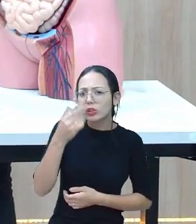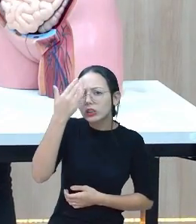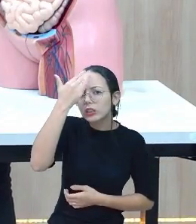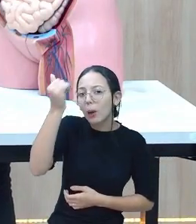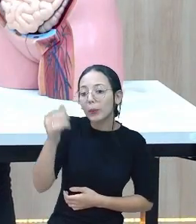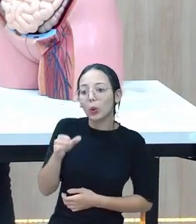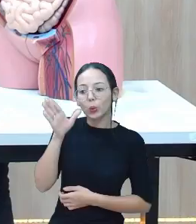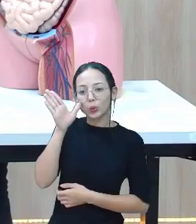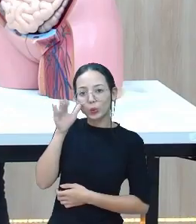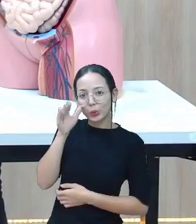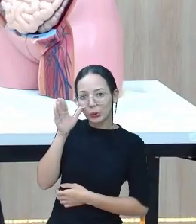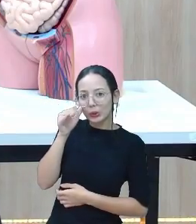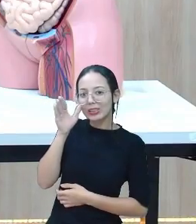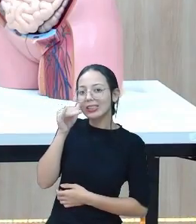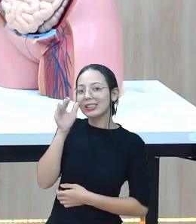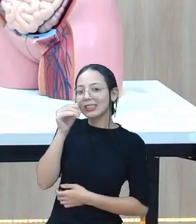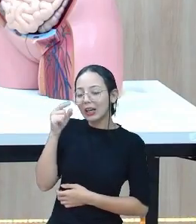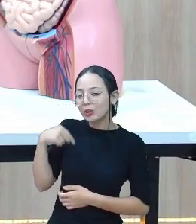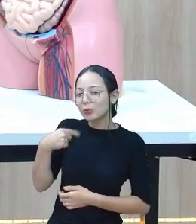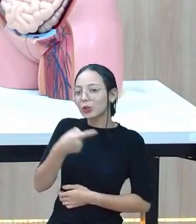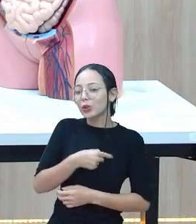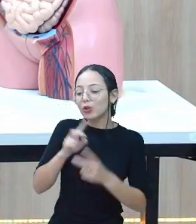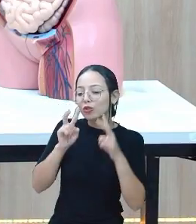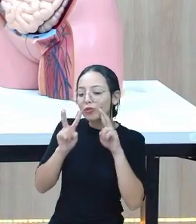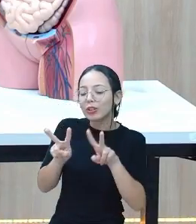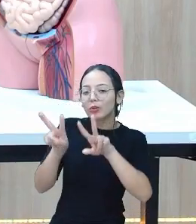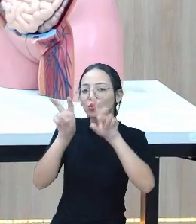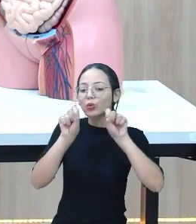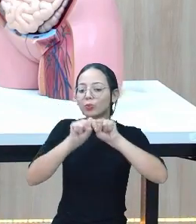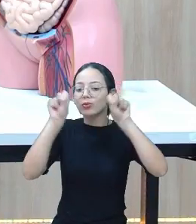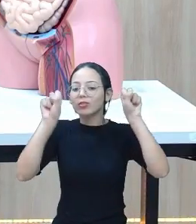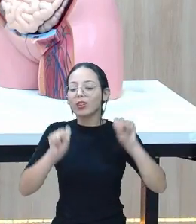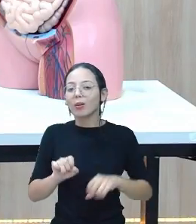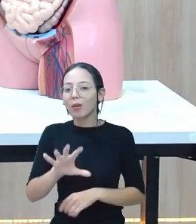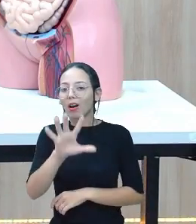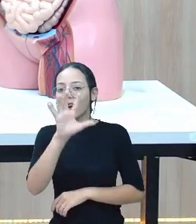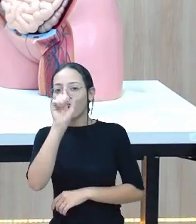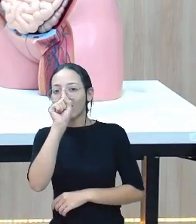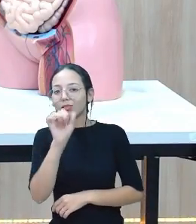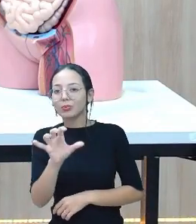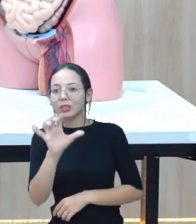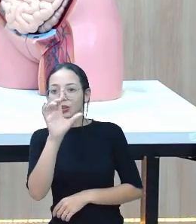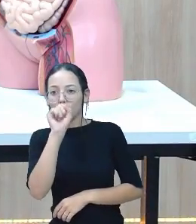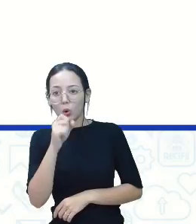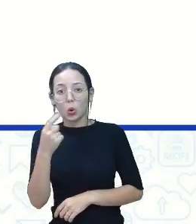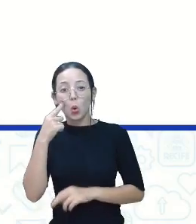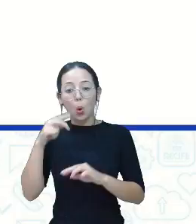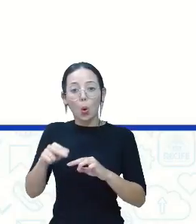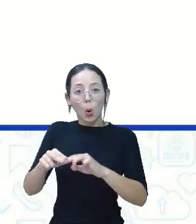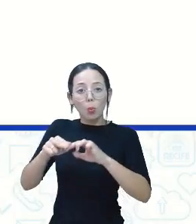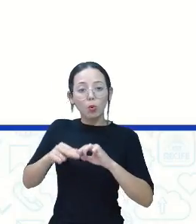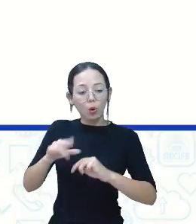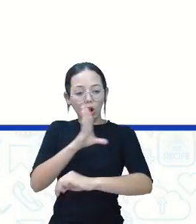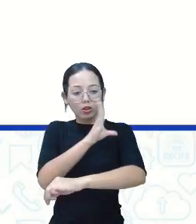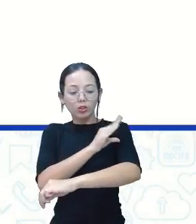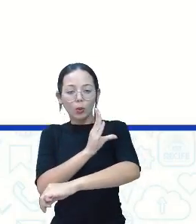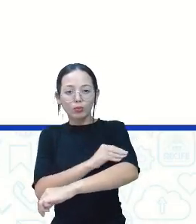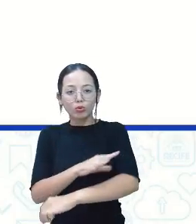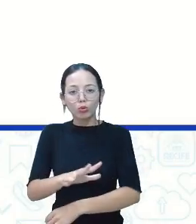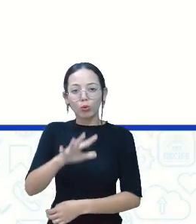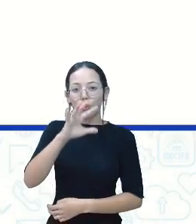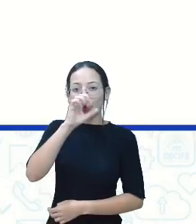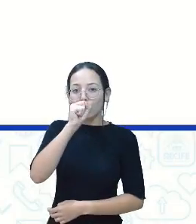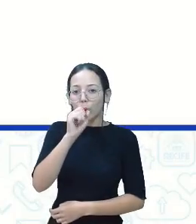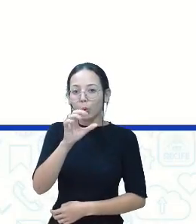uma curiosidadezinha para a gente ver do sistema respiratório. Graças aos músculos respiratórios que